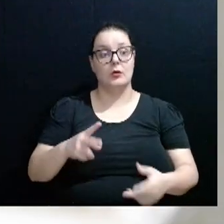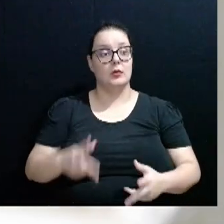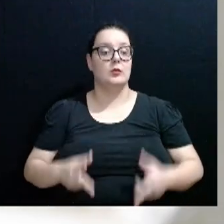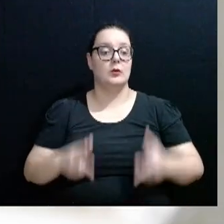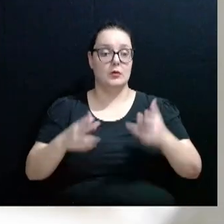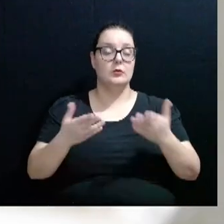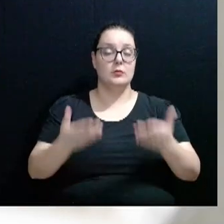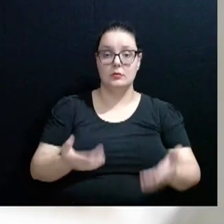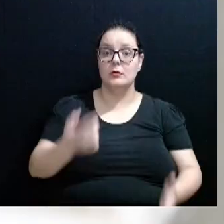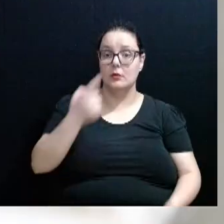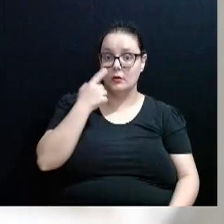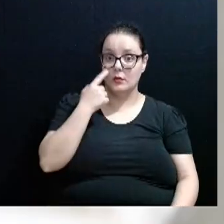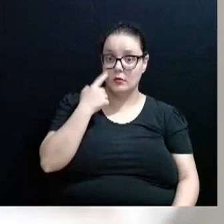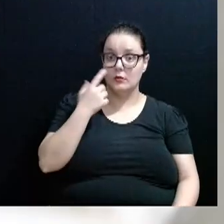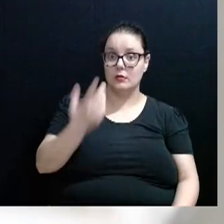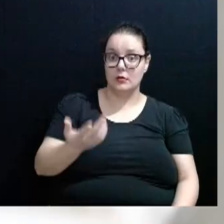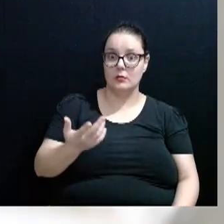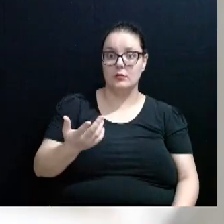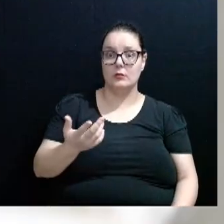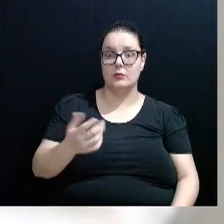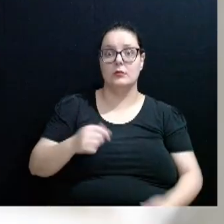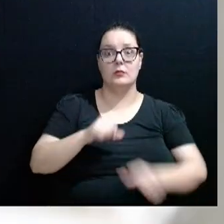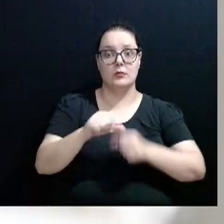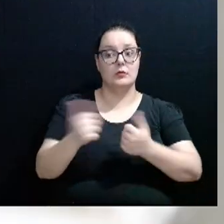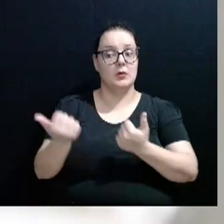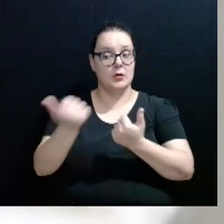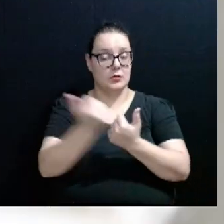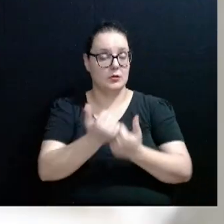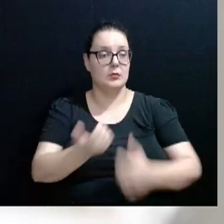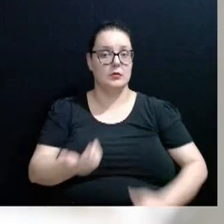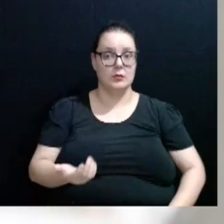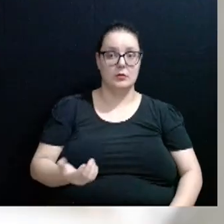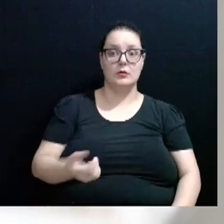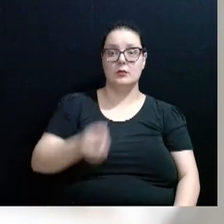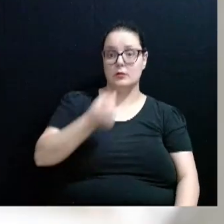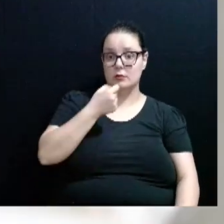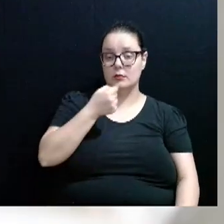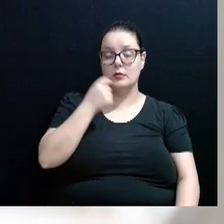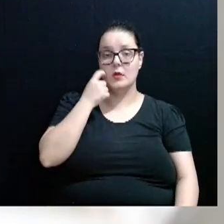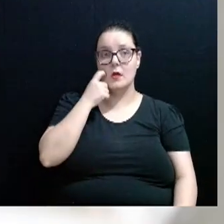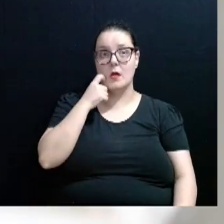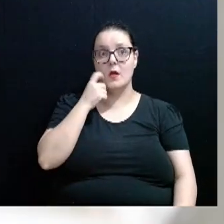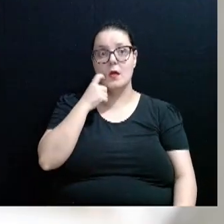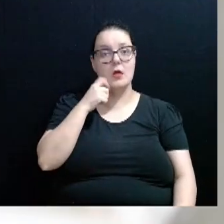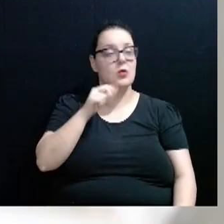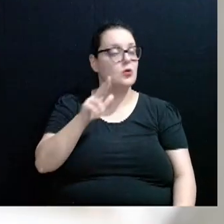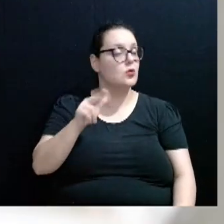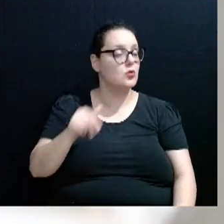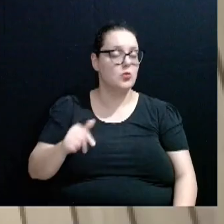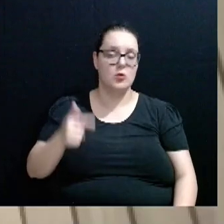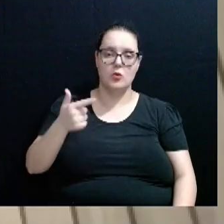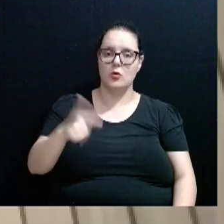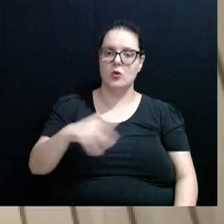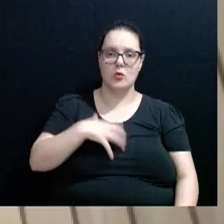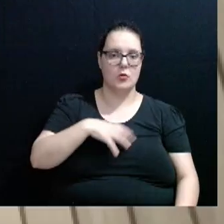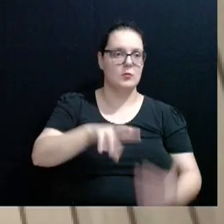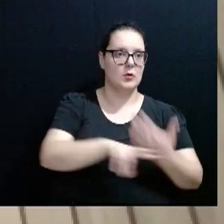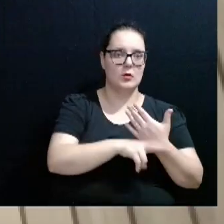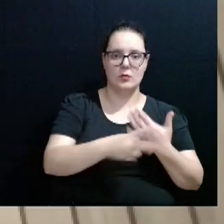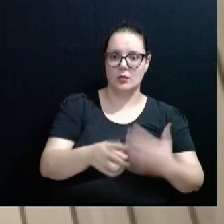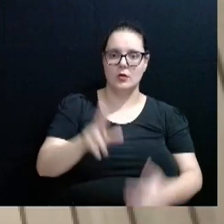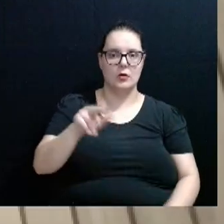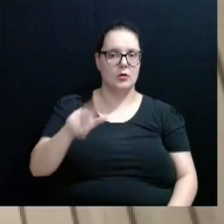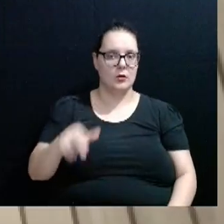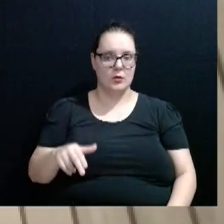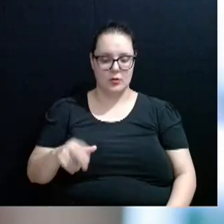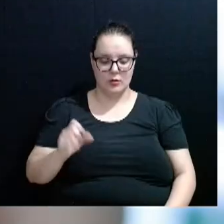a troca, a substituição ali da terapia, né? Nunca permanecer com esses efeitos, nunca parar